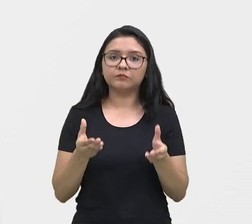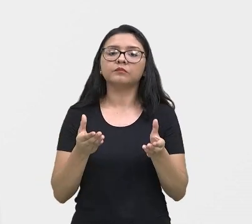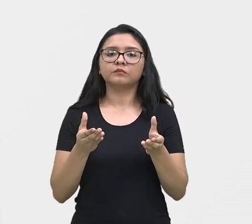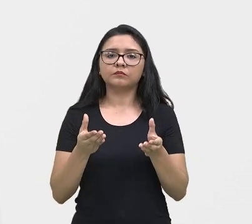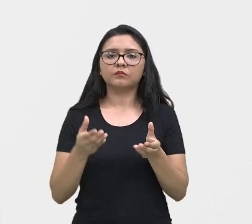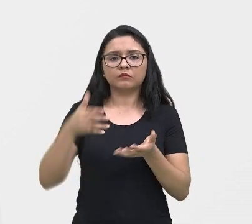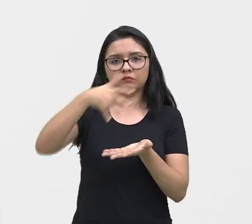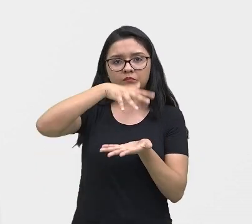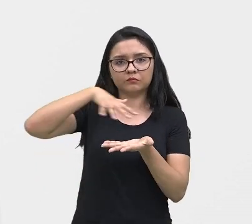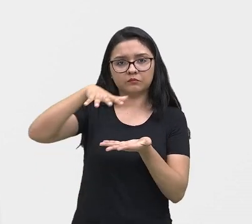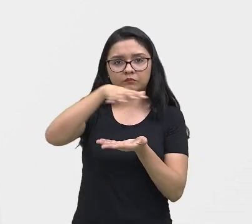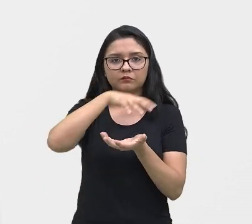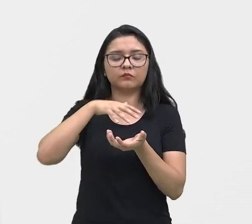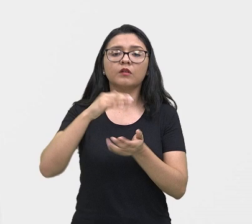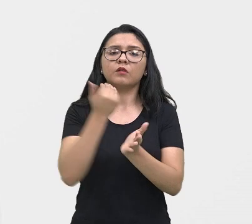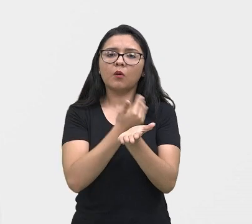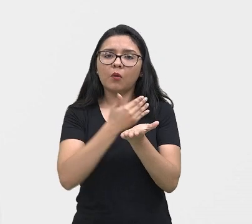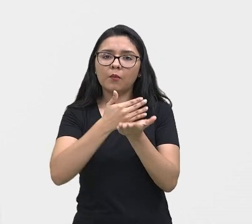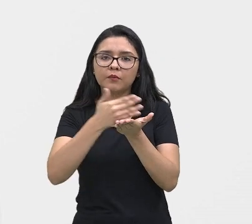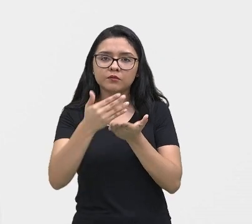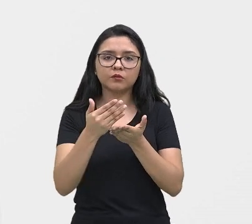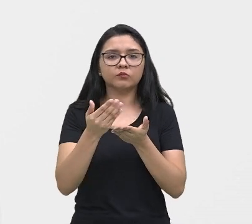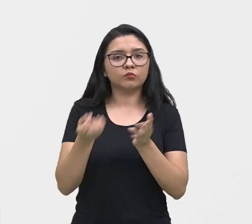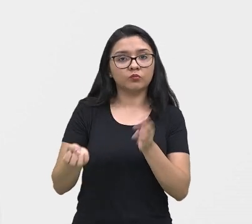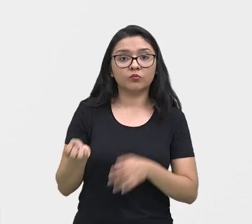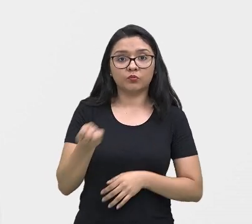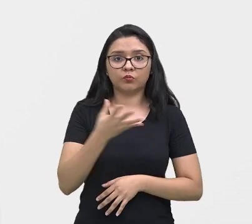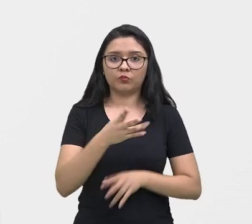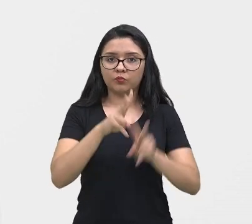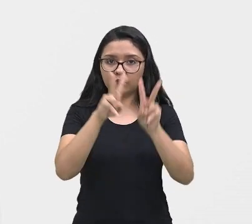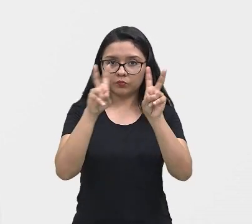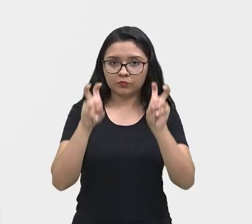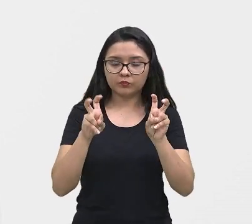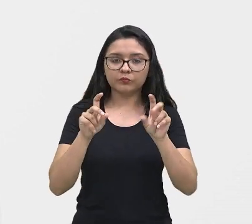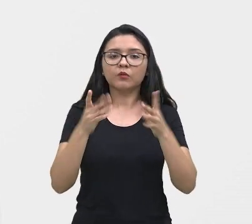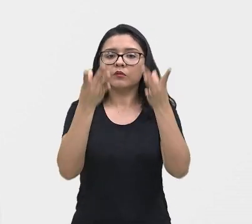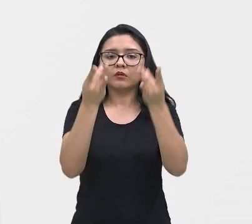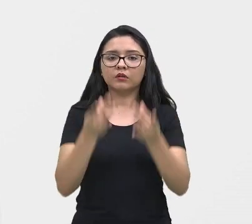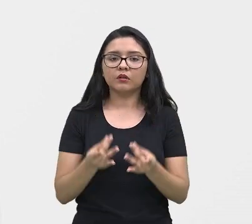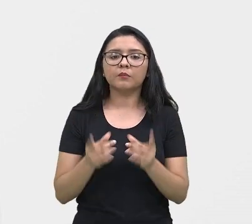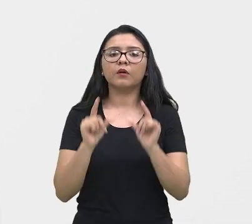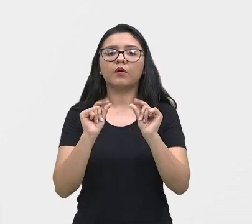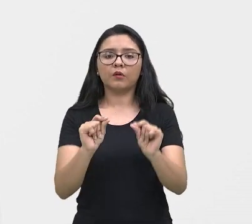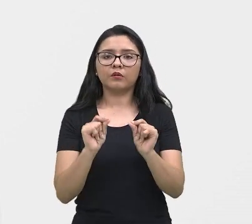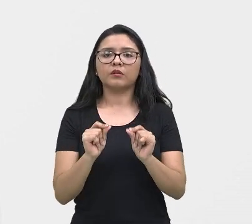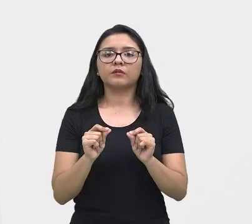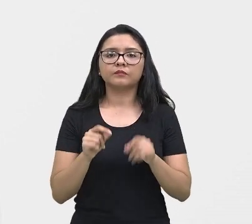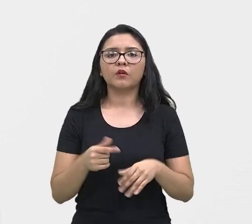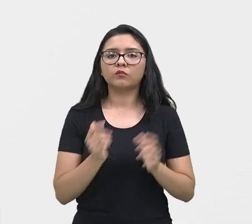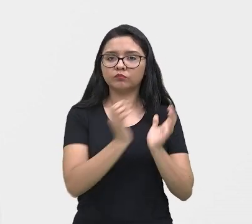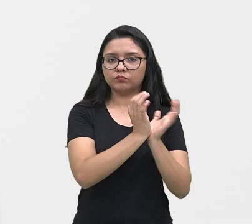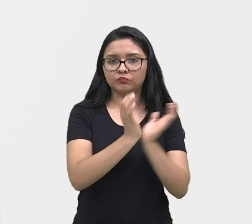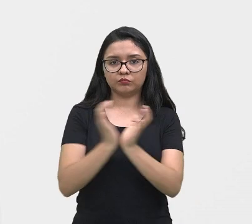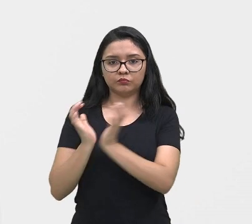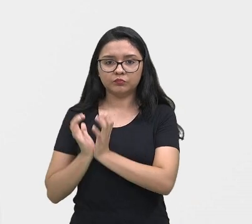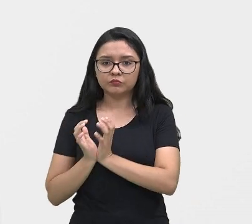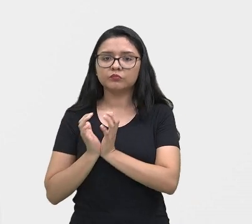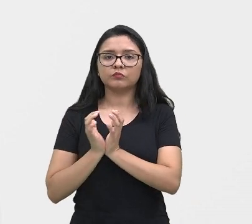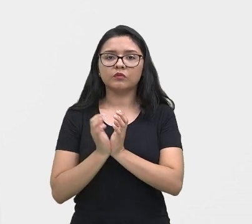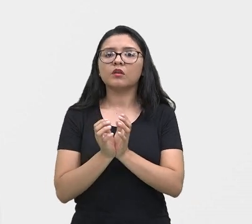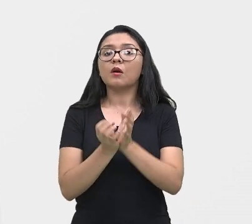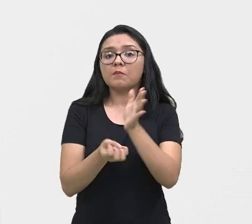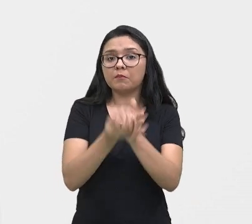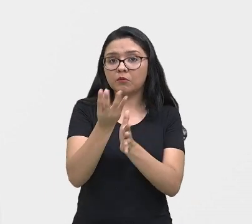ecossistema. A gente está iniciando uma nova unidade hoje. E no nosso detalhamento a gente tem níveis tróficos, que são os